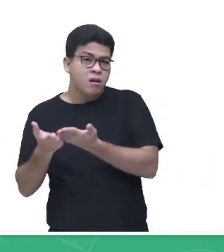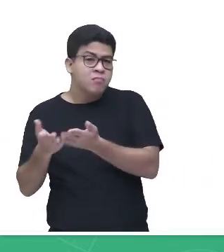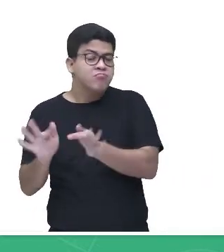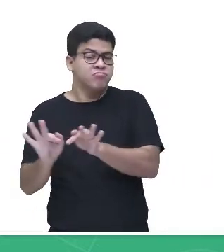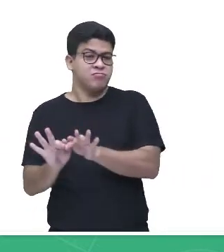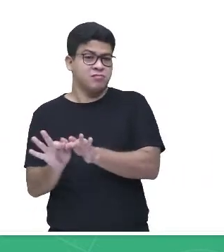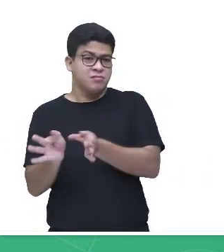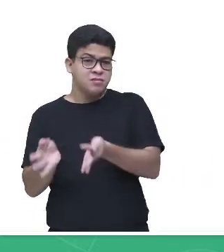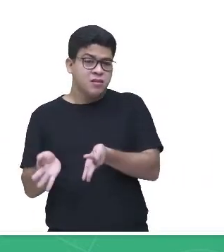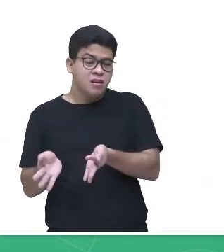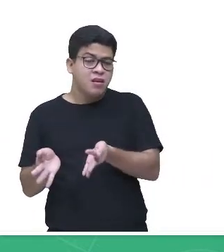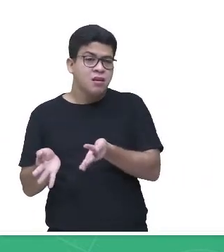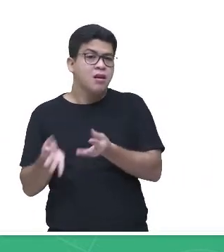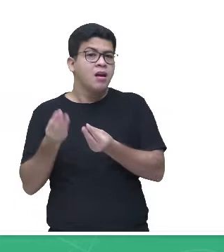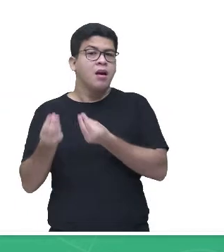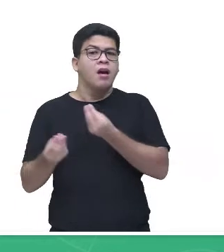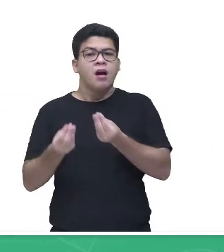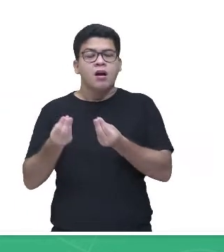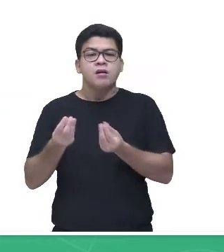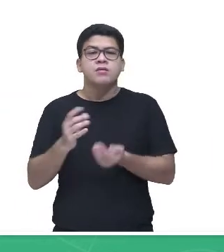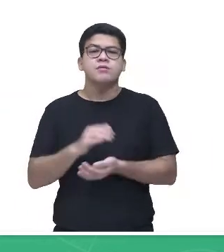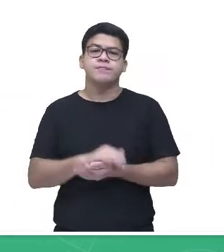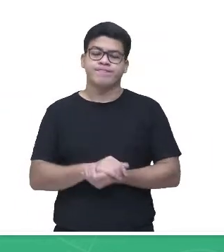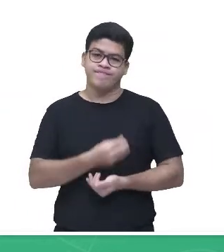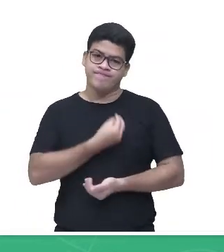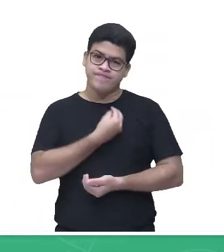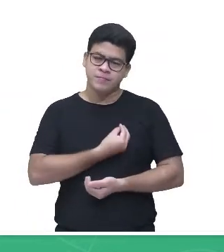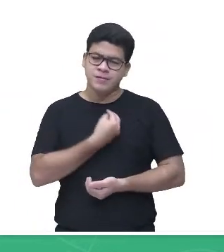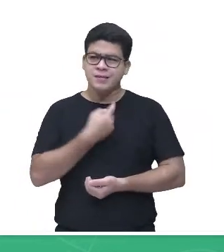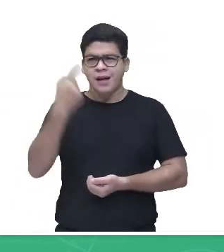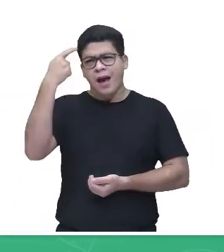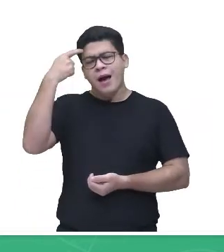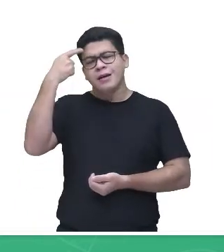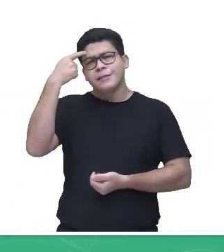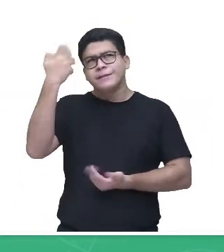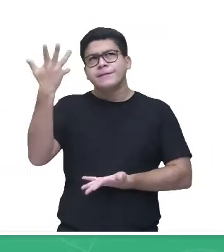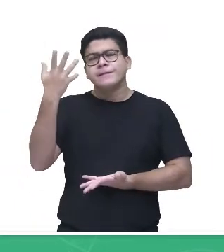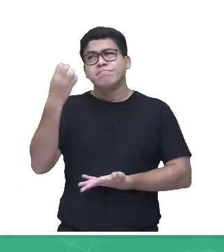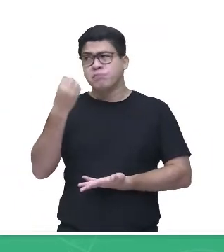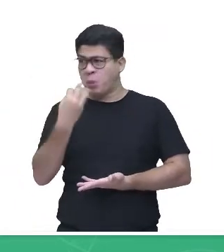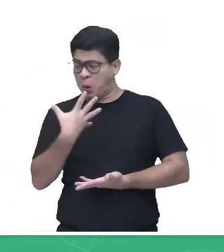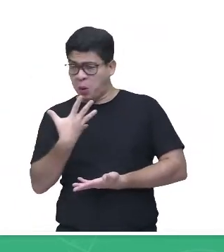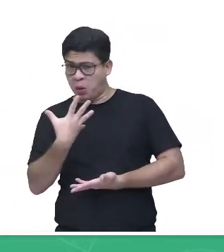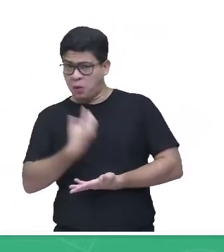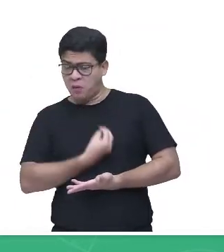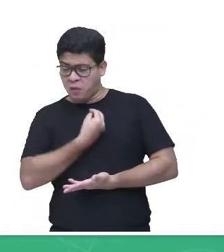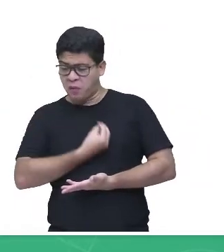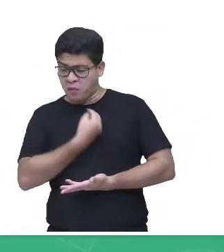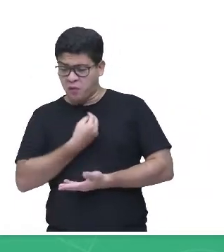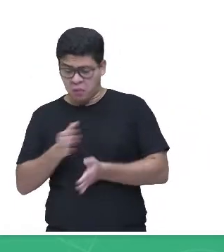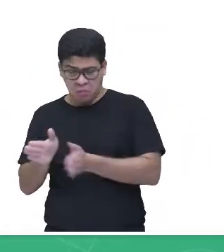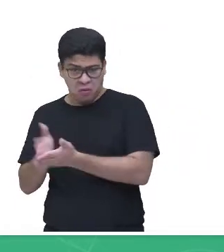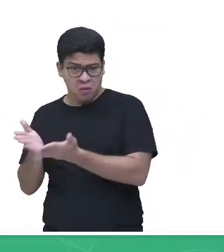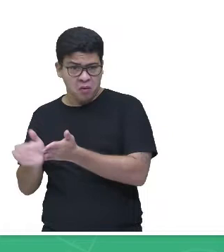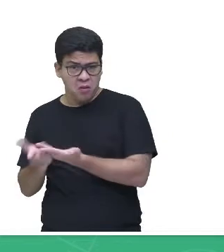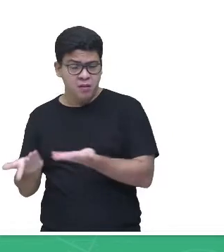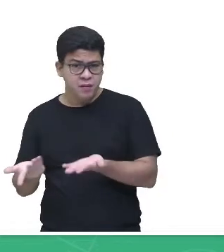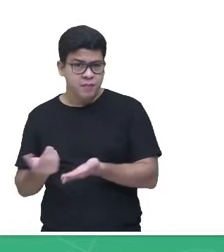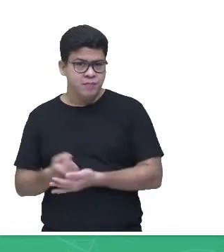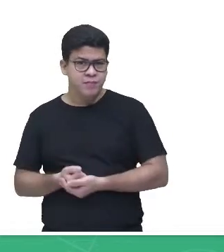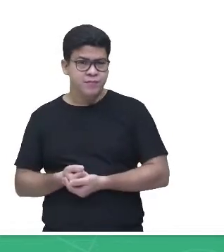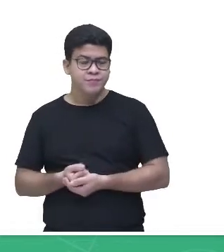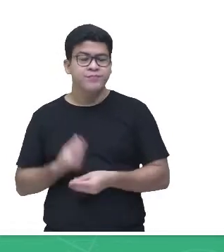disse a vocês em algum momento, as pessoas vão começar a refletir até que ponto isso é bom. E aí vão surgir novas formas